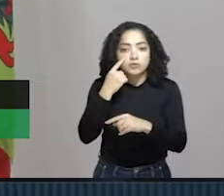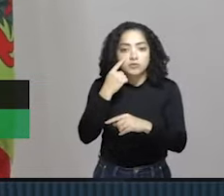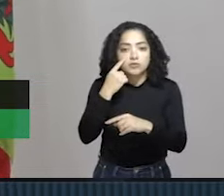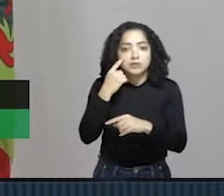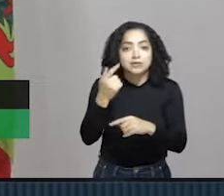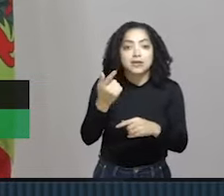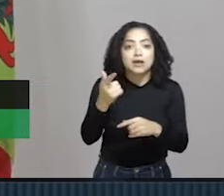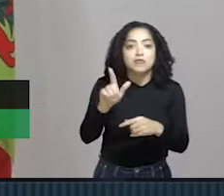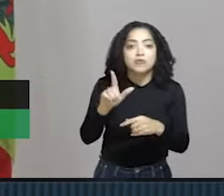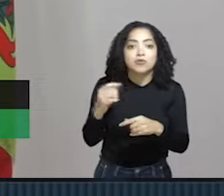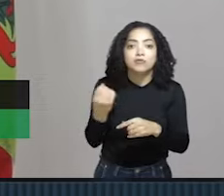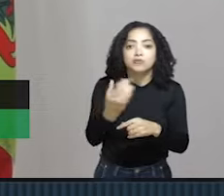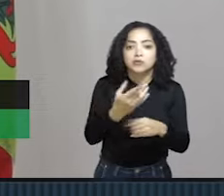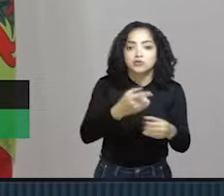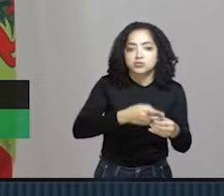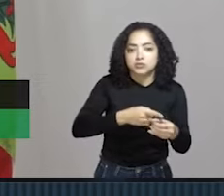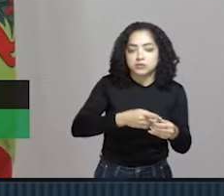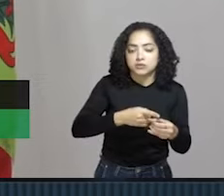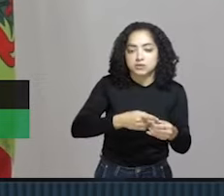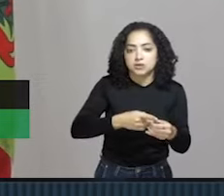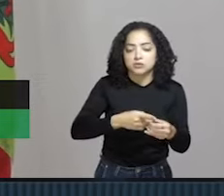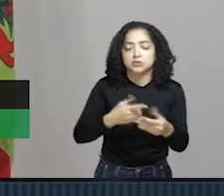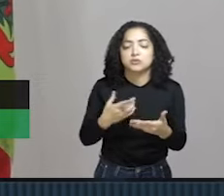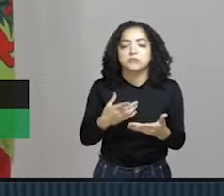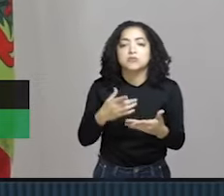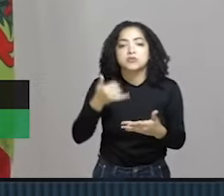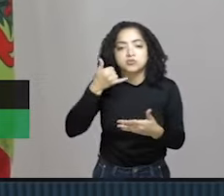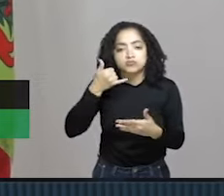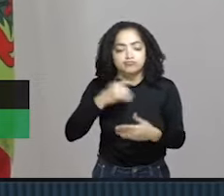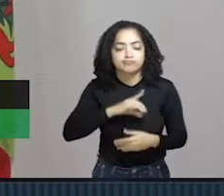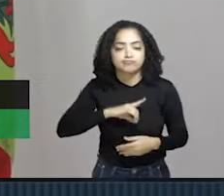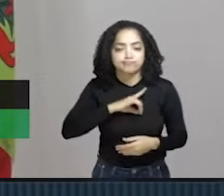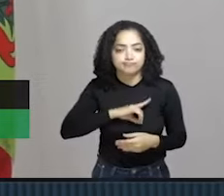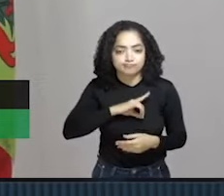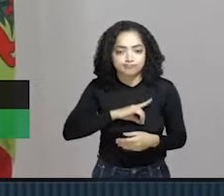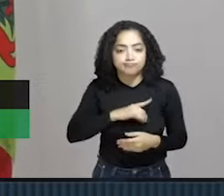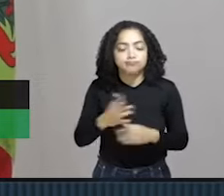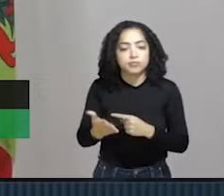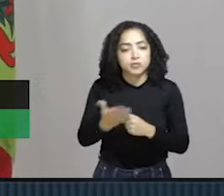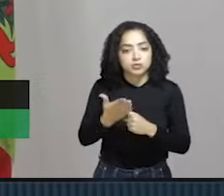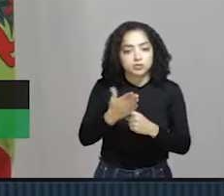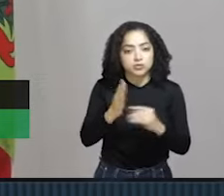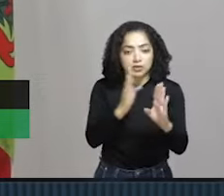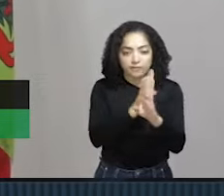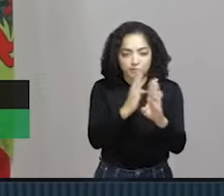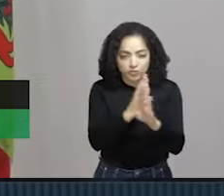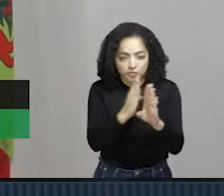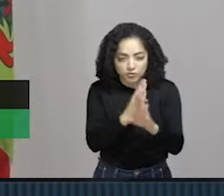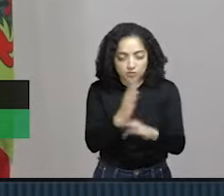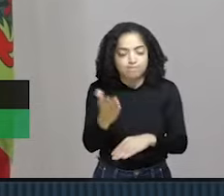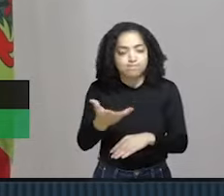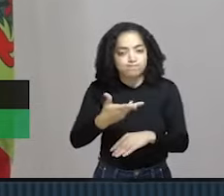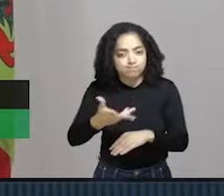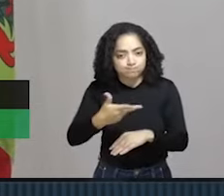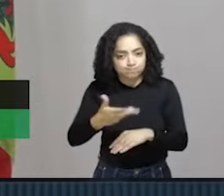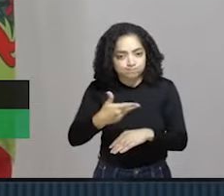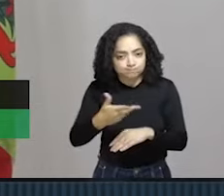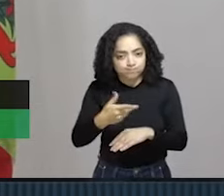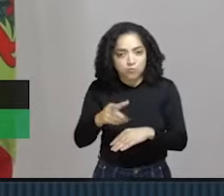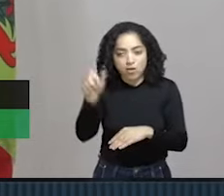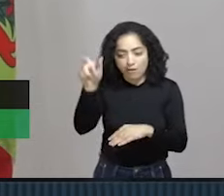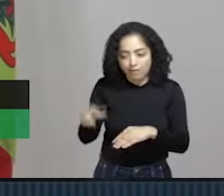Entrei em contato com o delegado-geral Ulisses para nos ajudar, para que a investigação seja célere e coloque esse